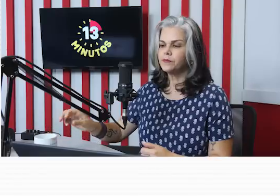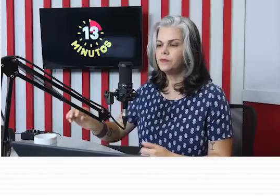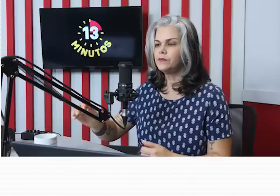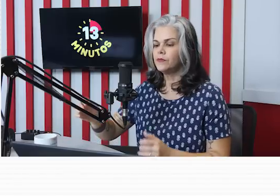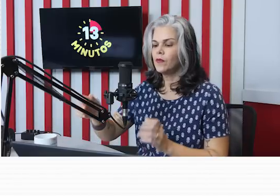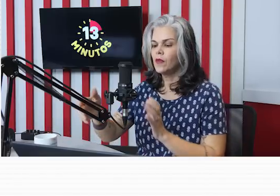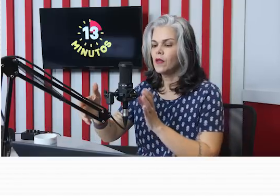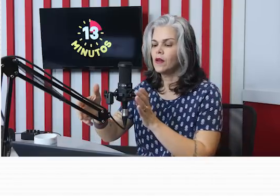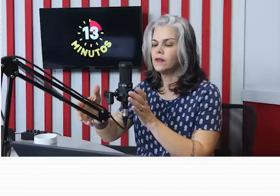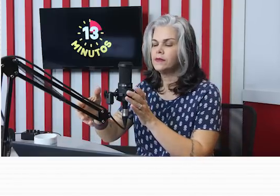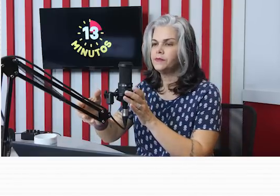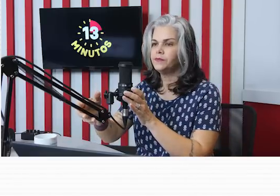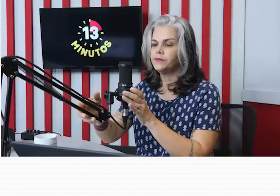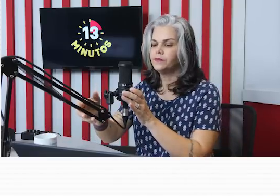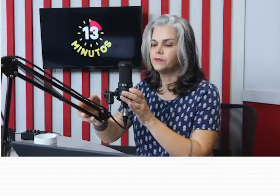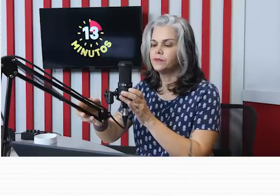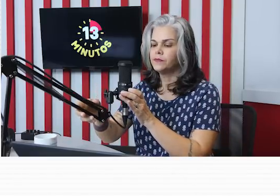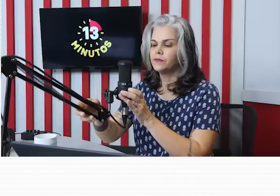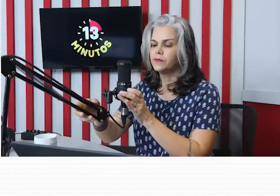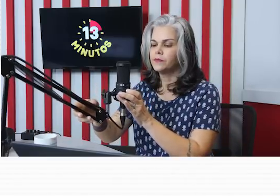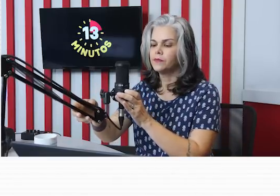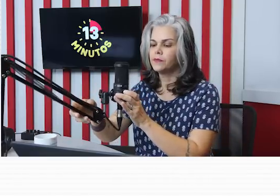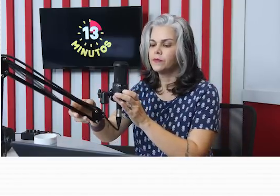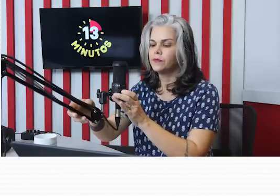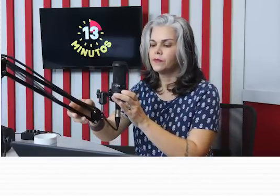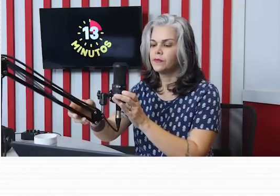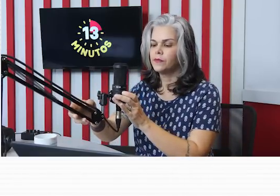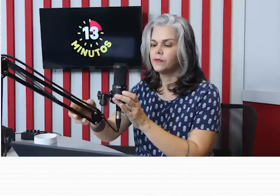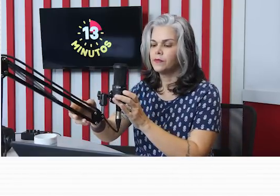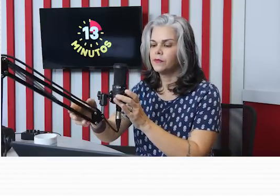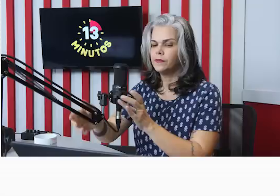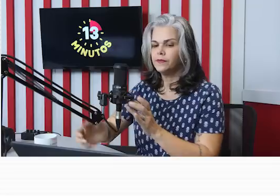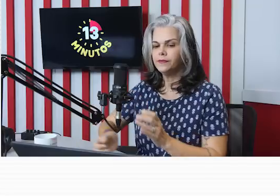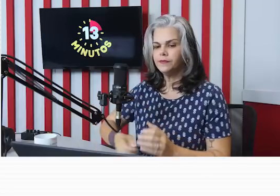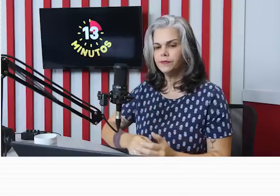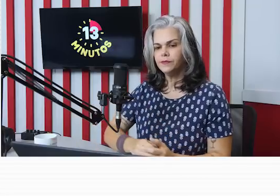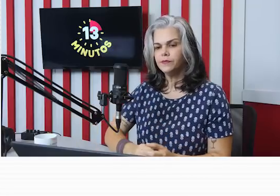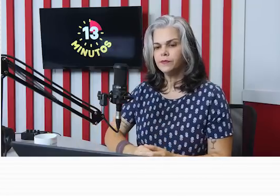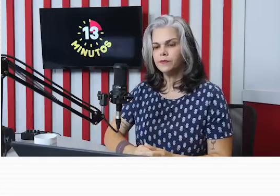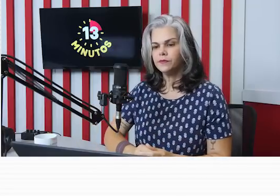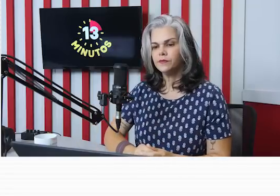Silva, o atual presidente não reconheceu a derrota nas eleições e